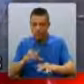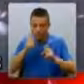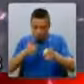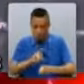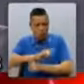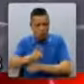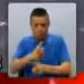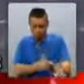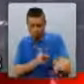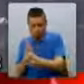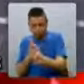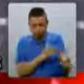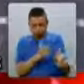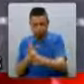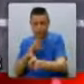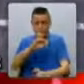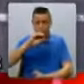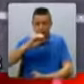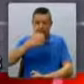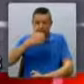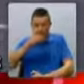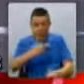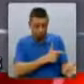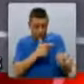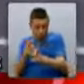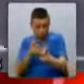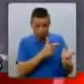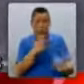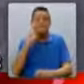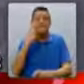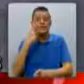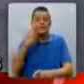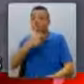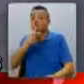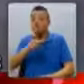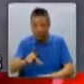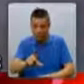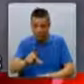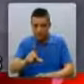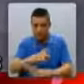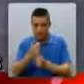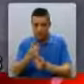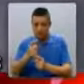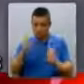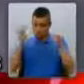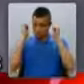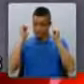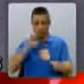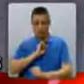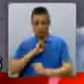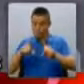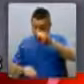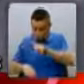tiros e disparou 40 a 50 tiros que são bem visíveis ali nos vidros do café que está por detrás de mim. Conseguiu